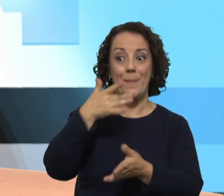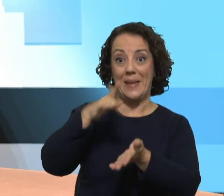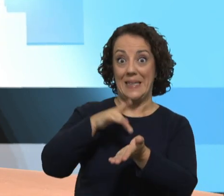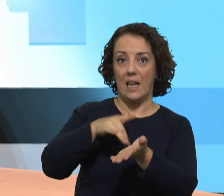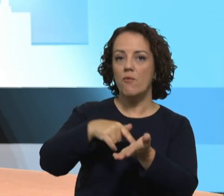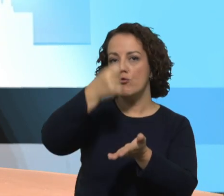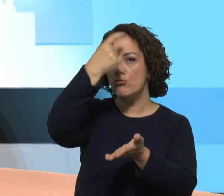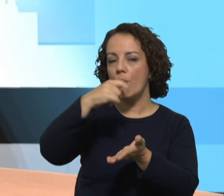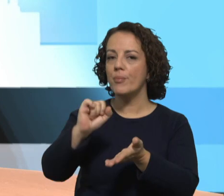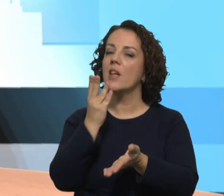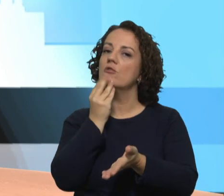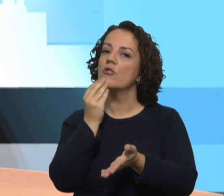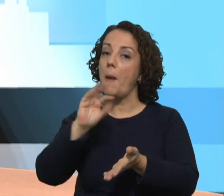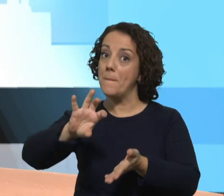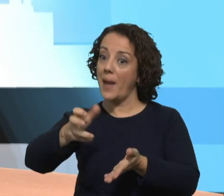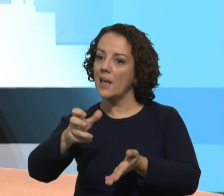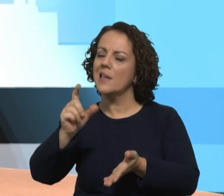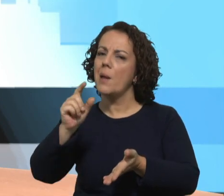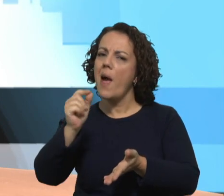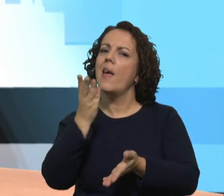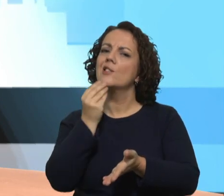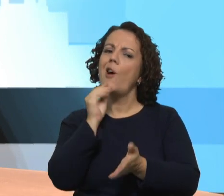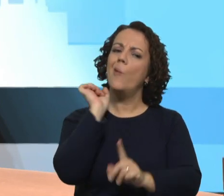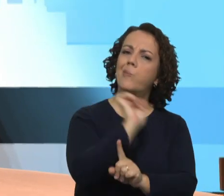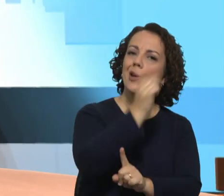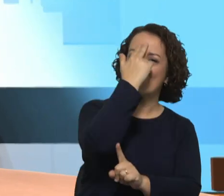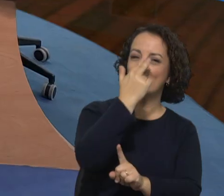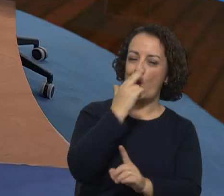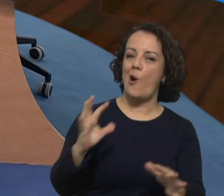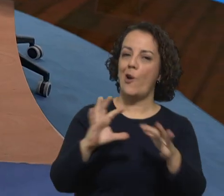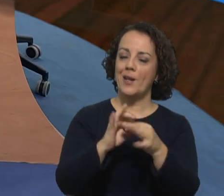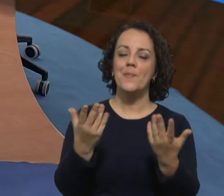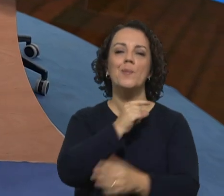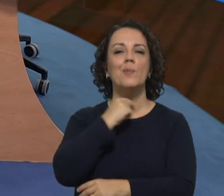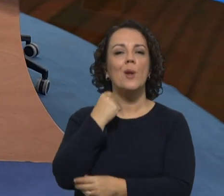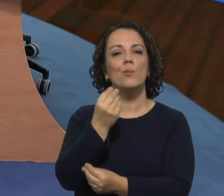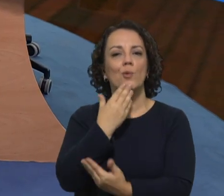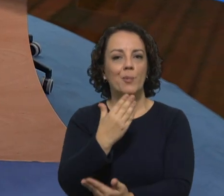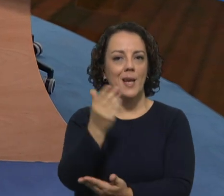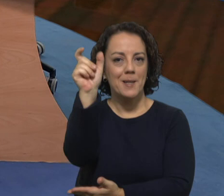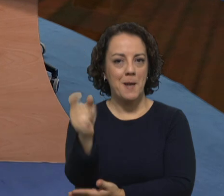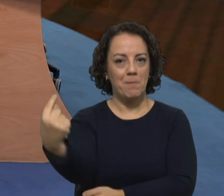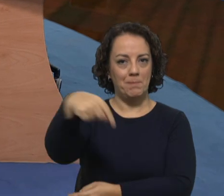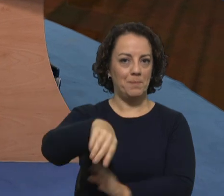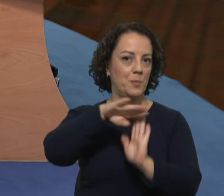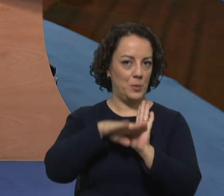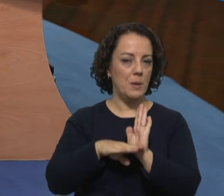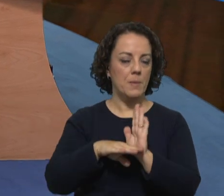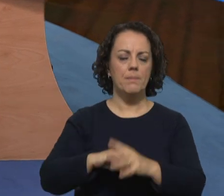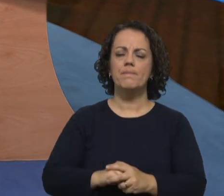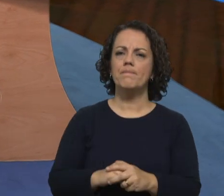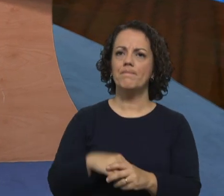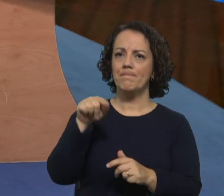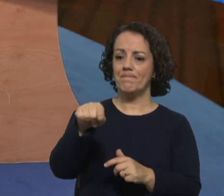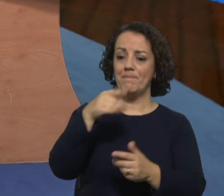Israel e o Israel da história. Padre Francisco Martins, obrigado por estar aqui entre nós. Esta obra,